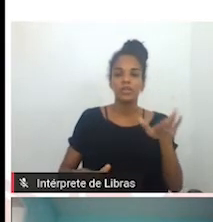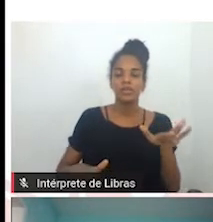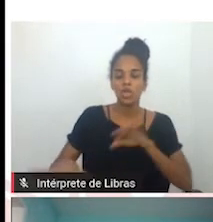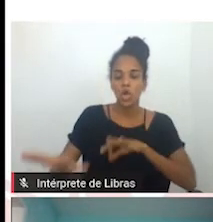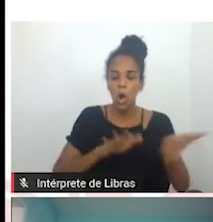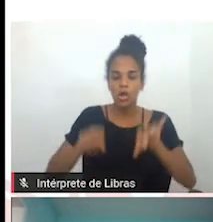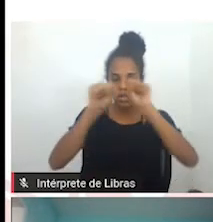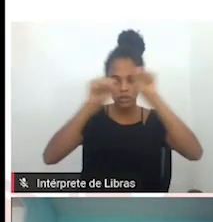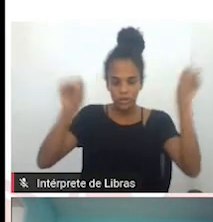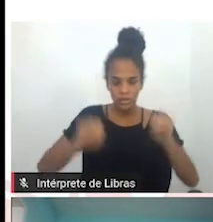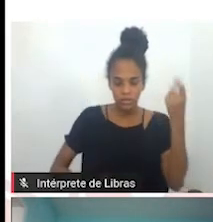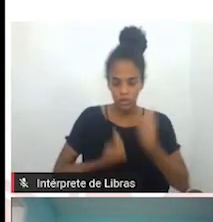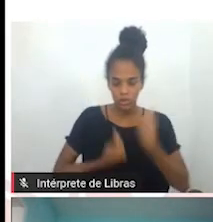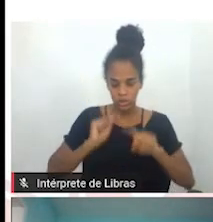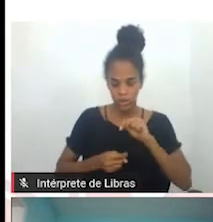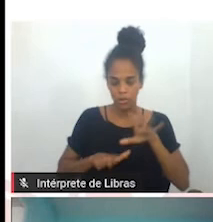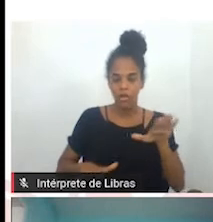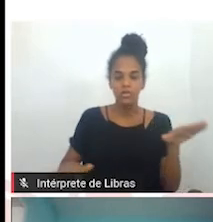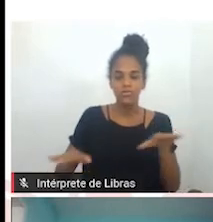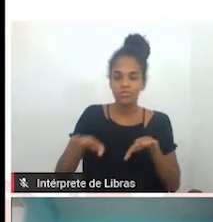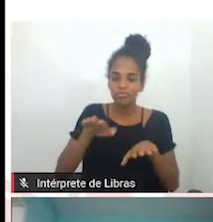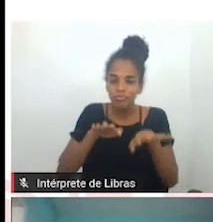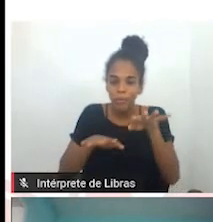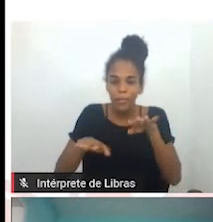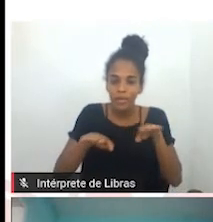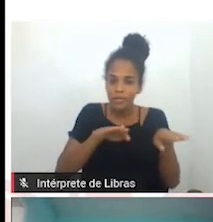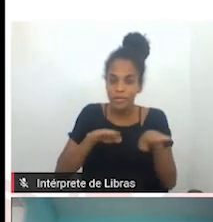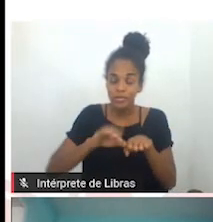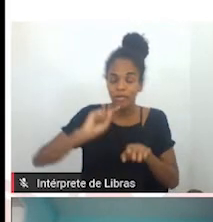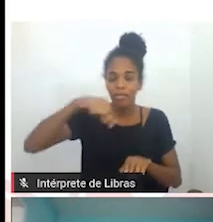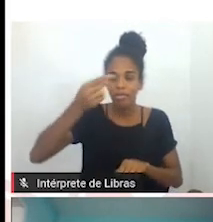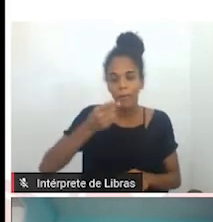para a UTI, certo? Pode passar.